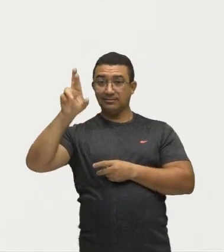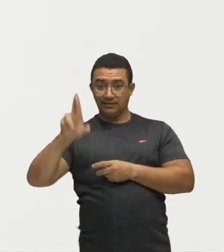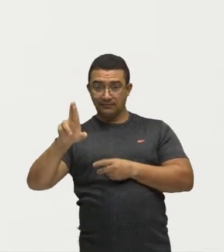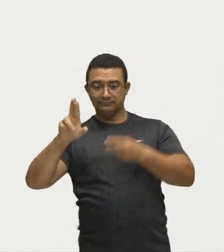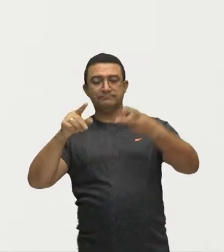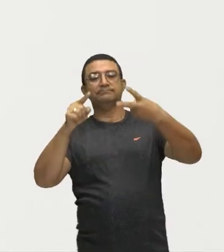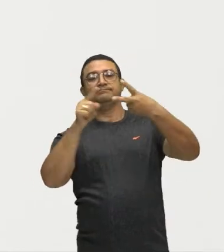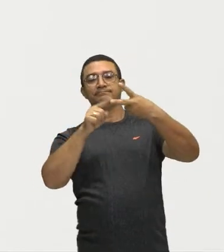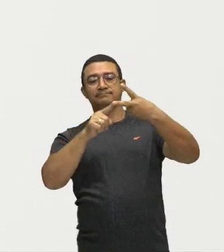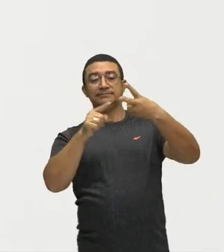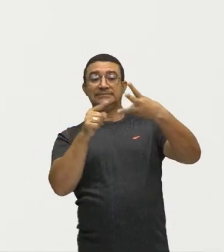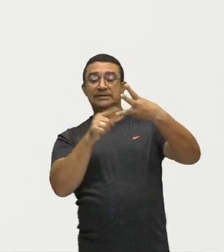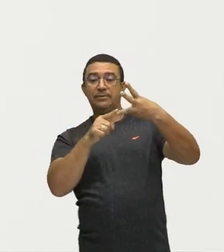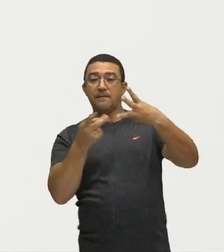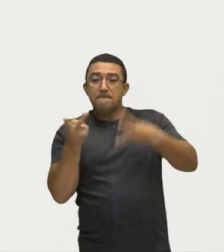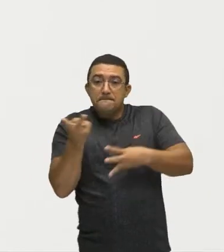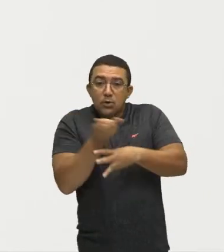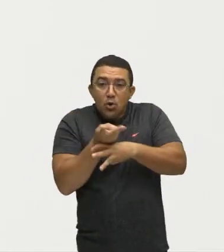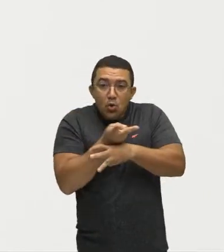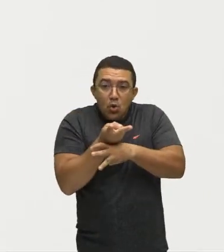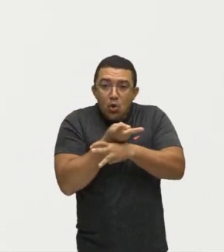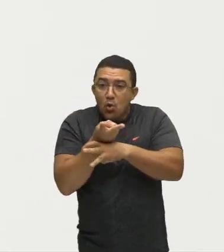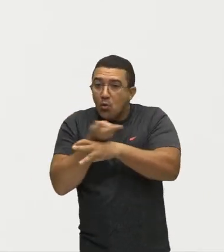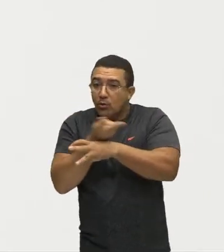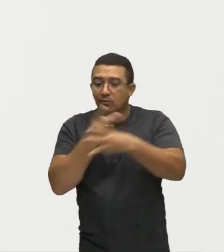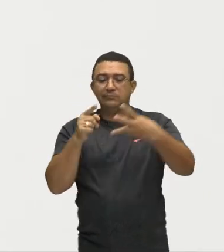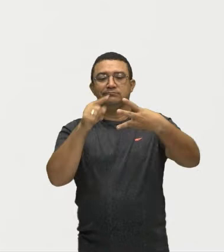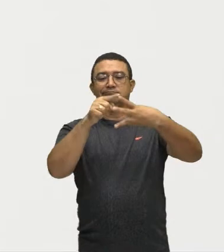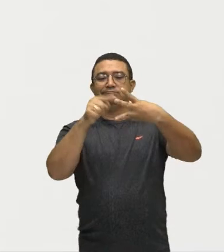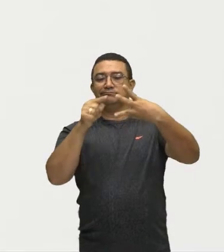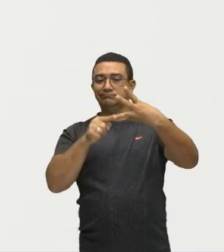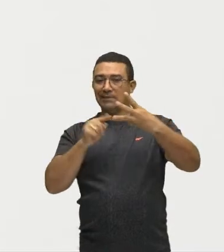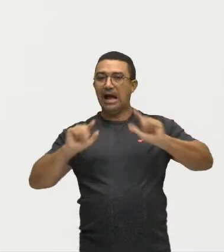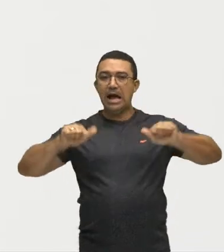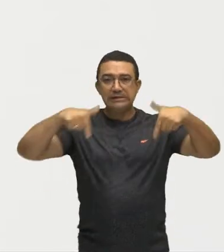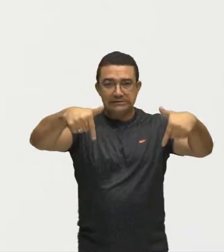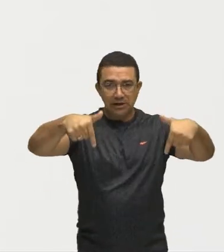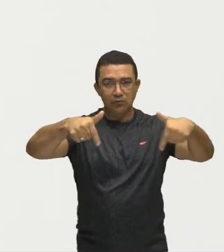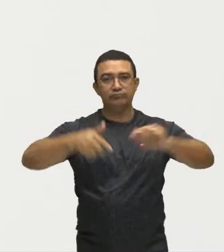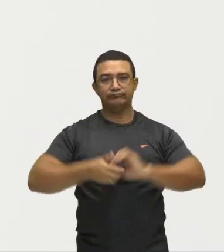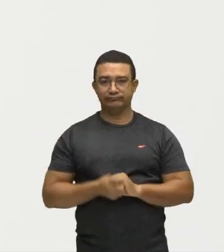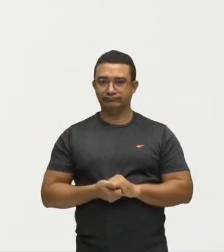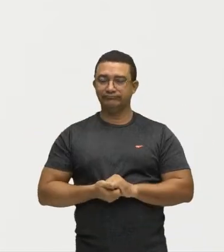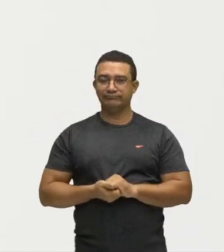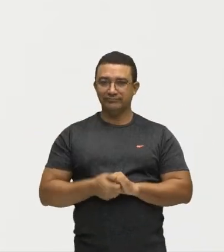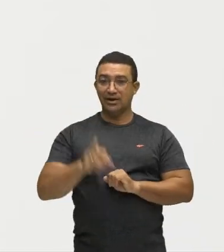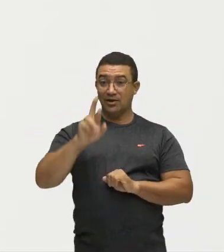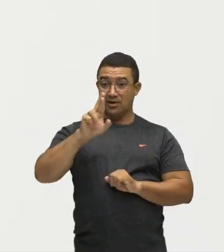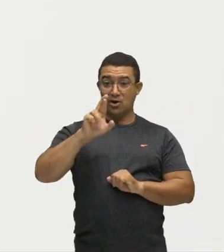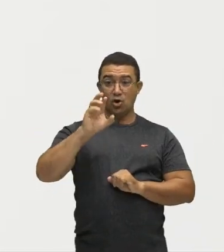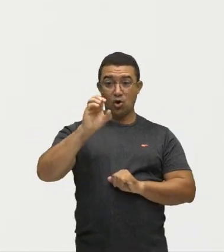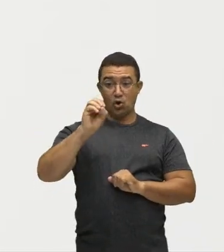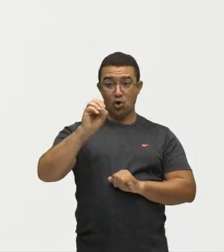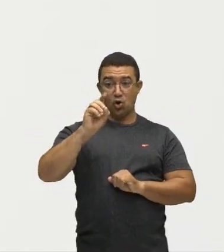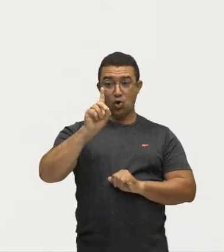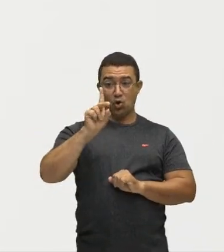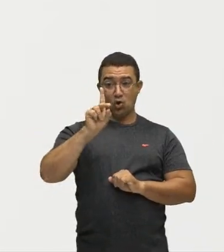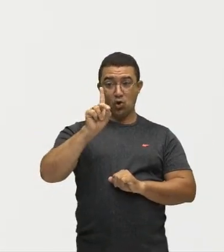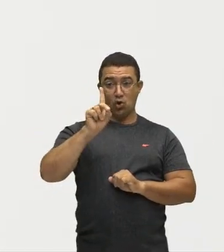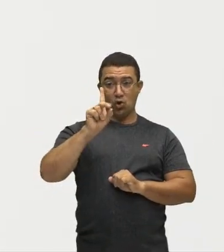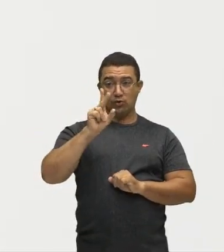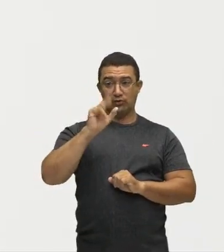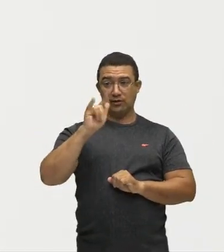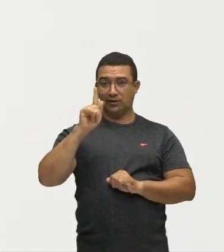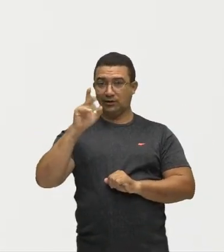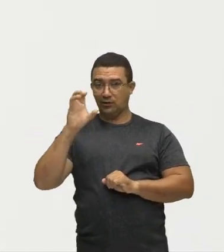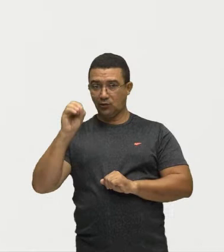ele procurou o livro. Ele foi até o quarto, ele acendeu a luz, ele procurou. Então